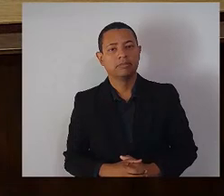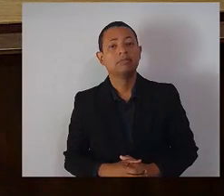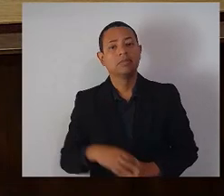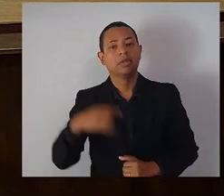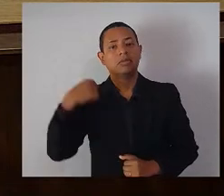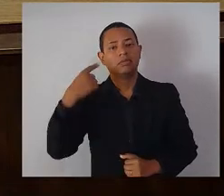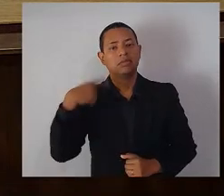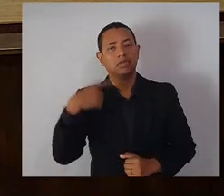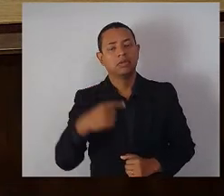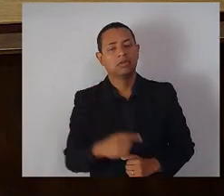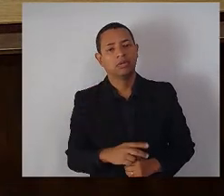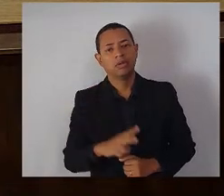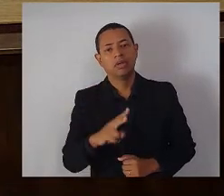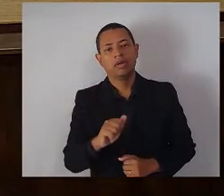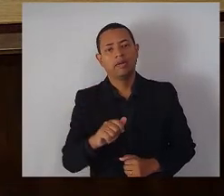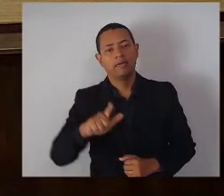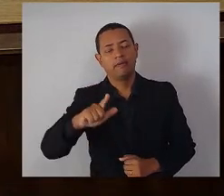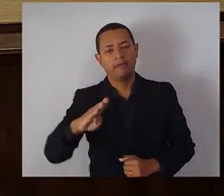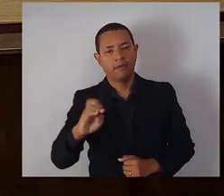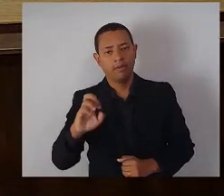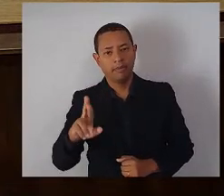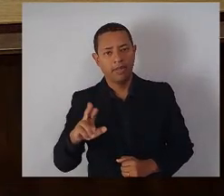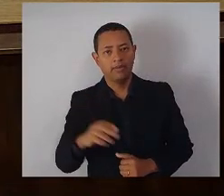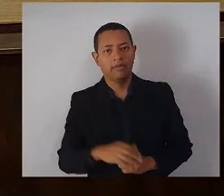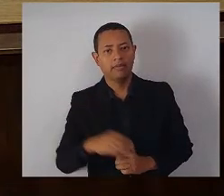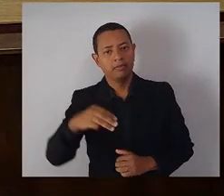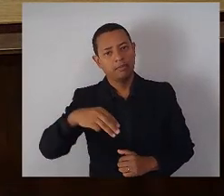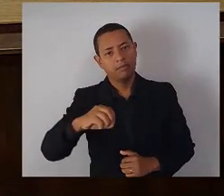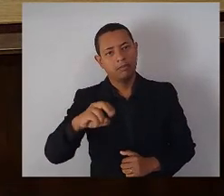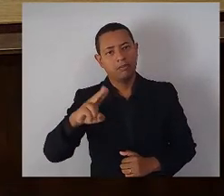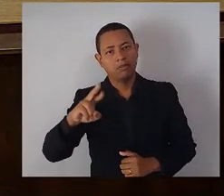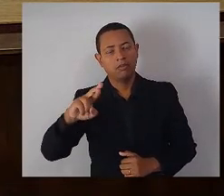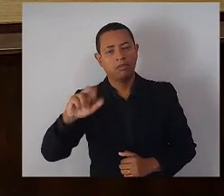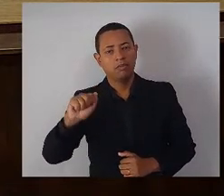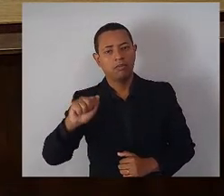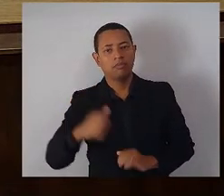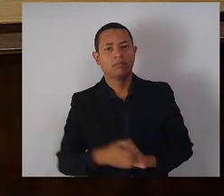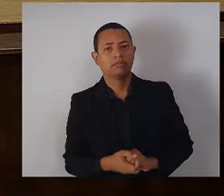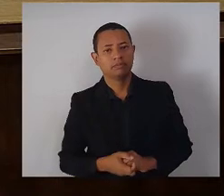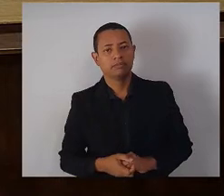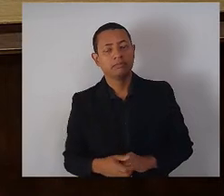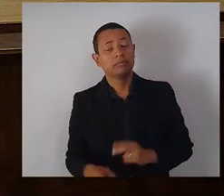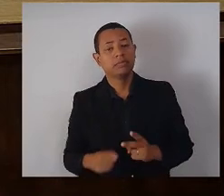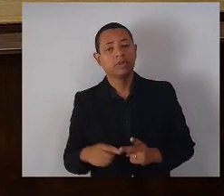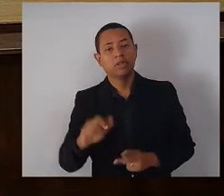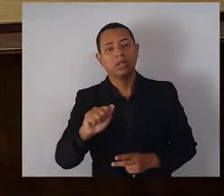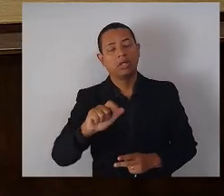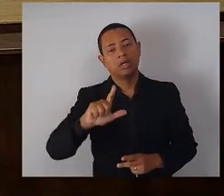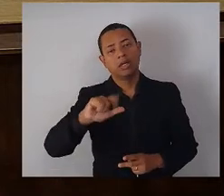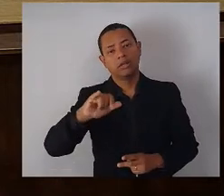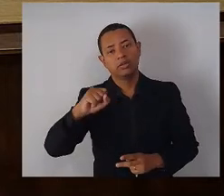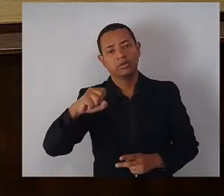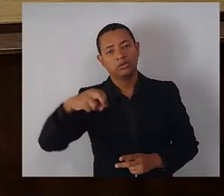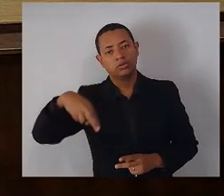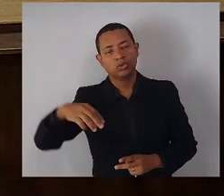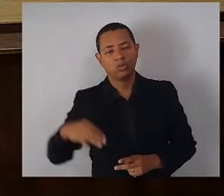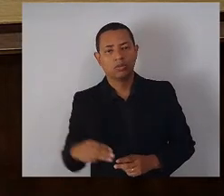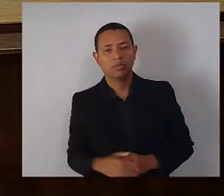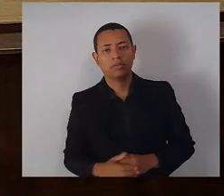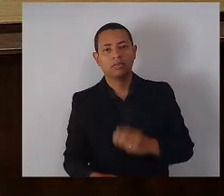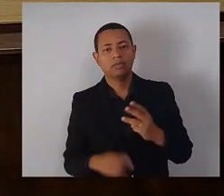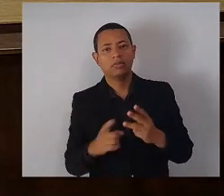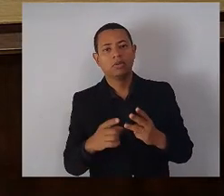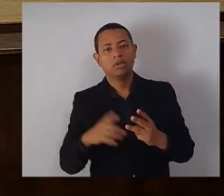Advogados Valber de Moura Agra, Alisson Emanuel de Oliveira Lucena, Daiane